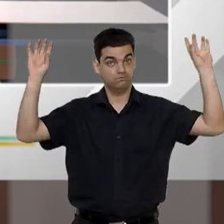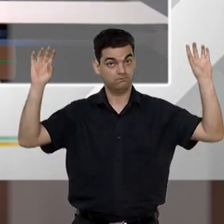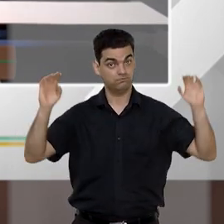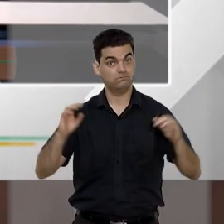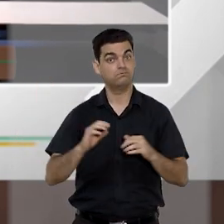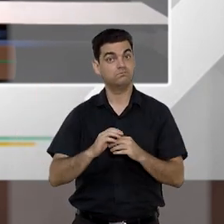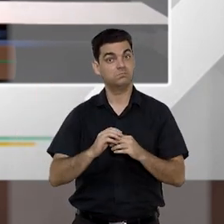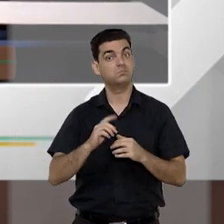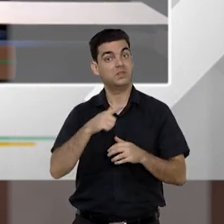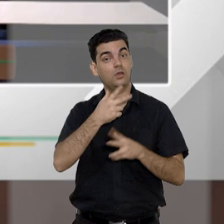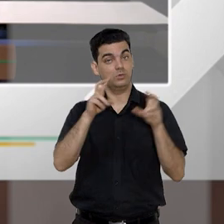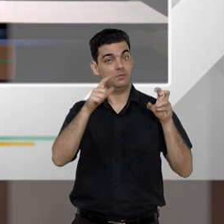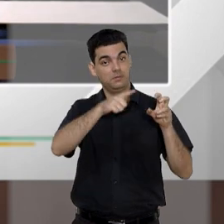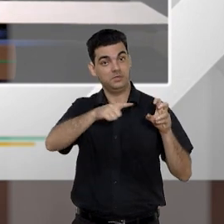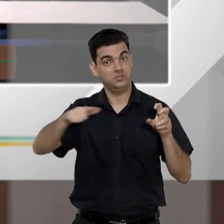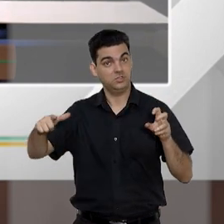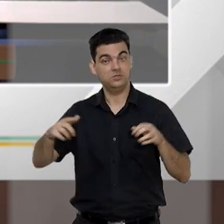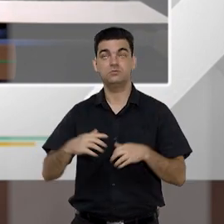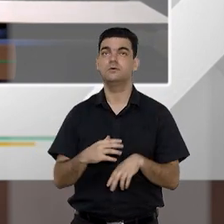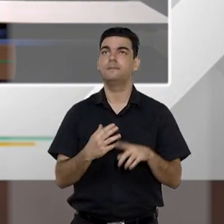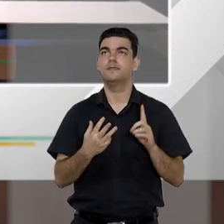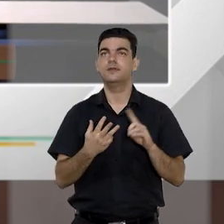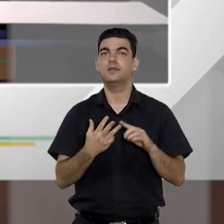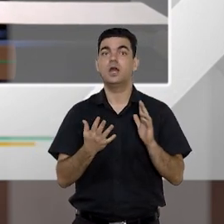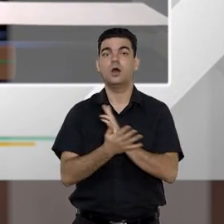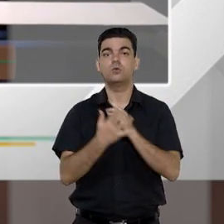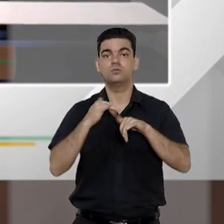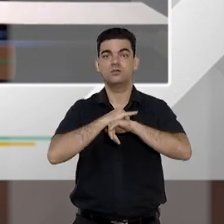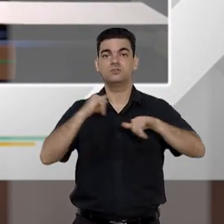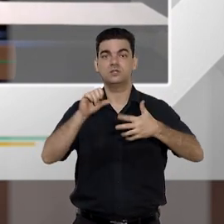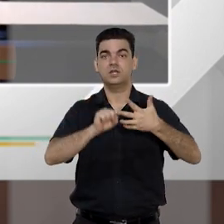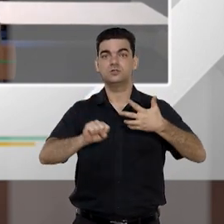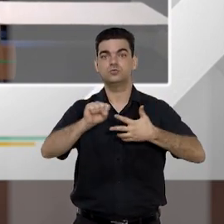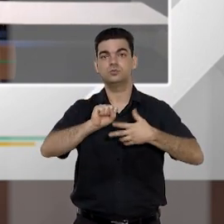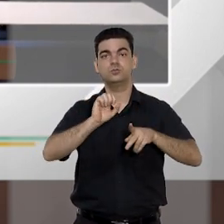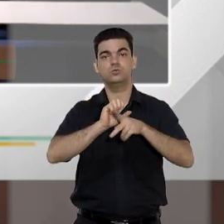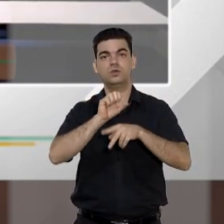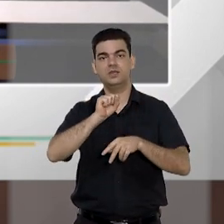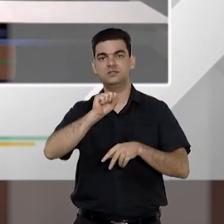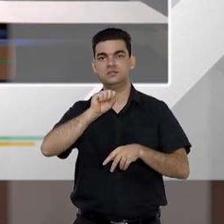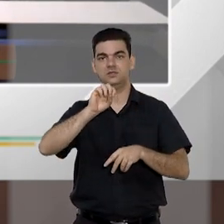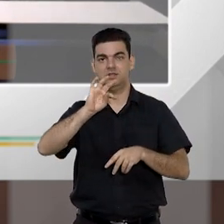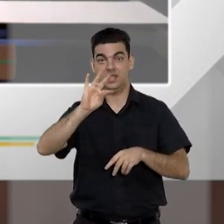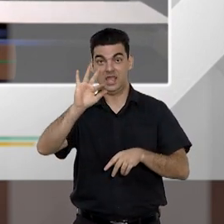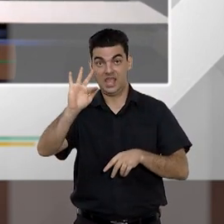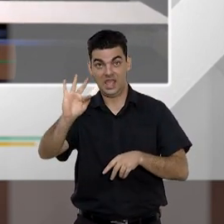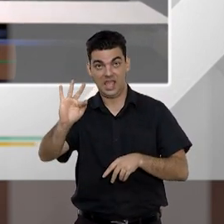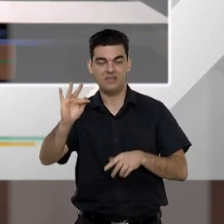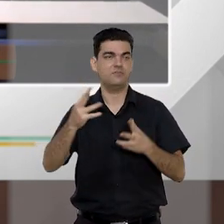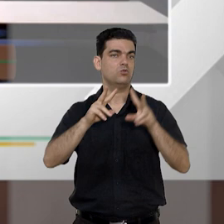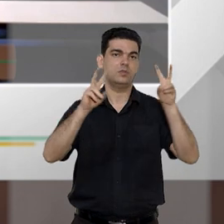do recurso extraordinário, especial, repetitivo, nós temos os enunciados das súmulas do